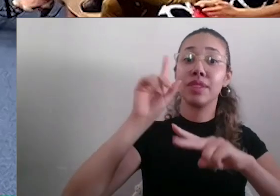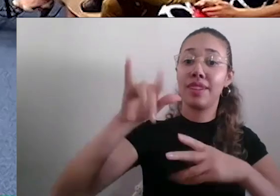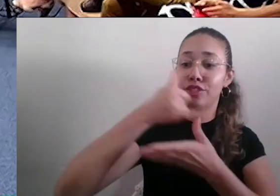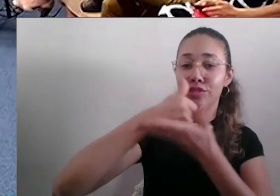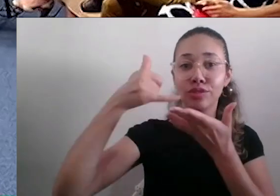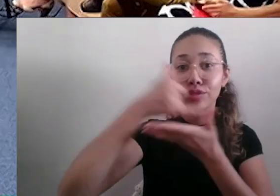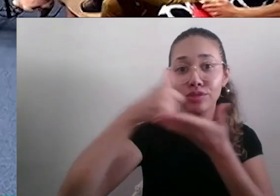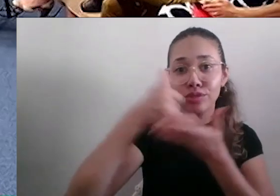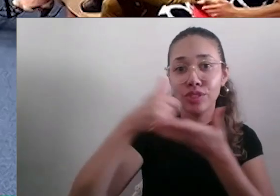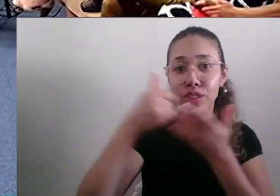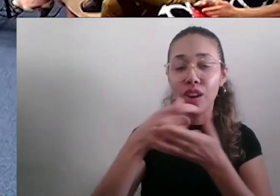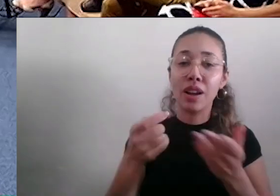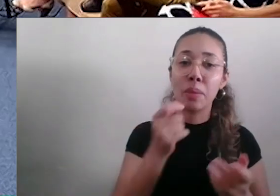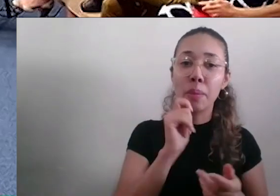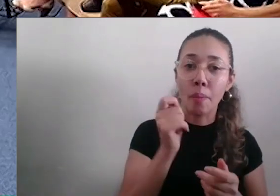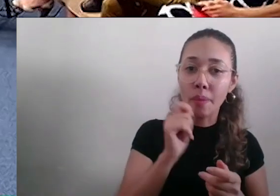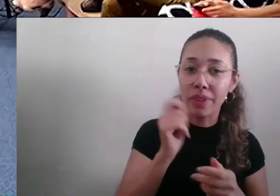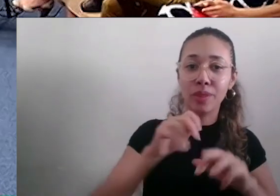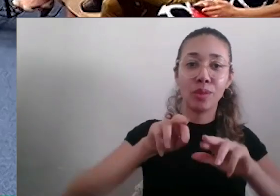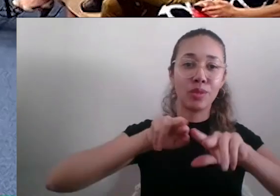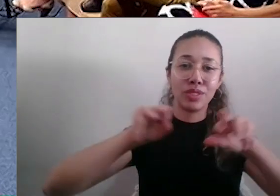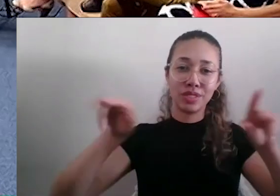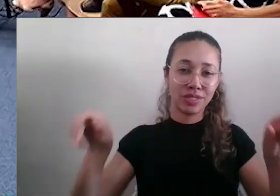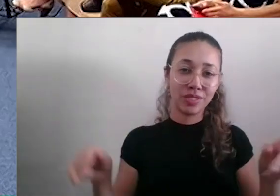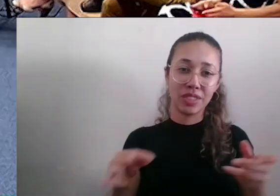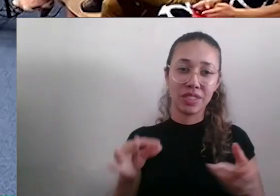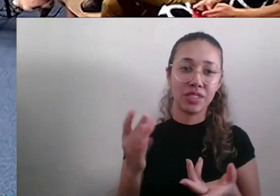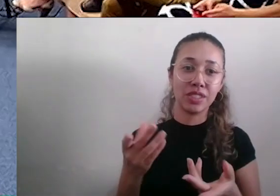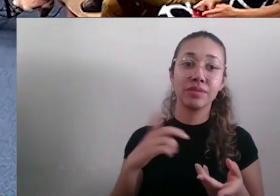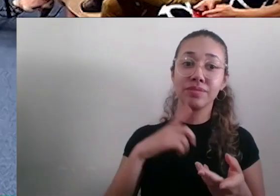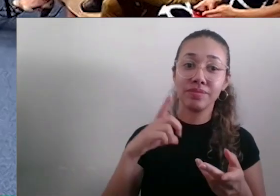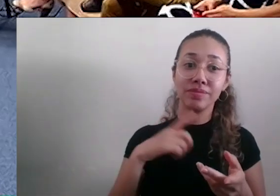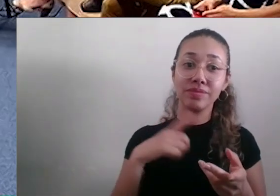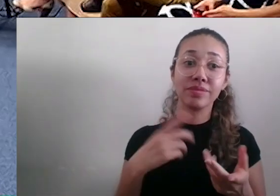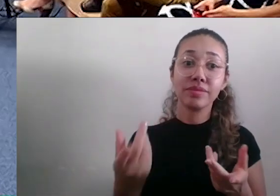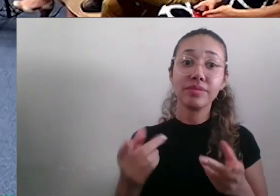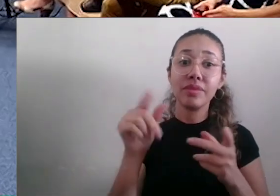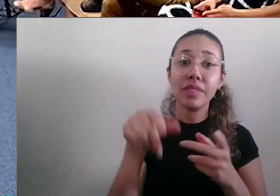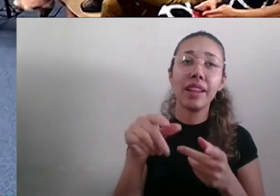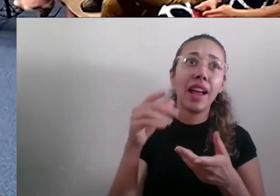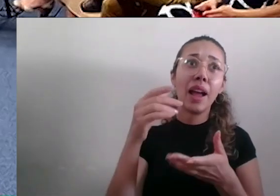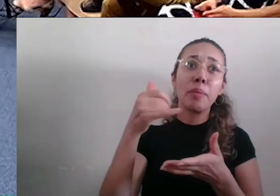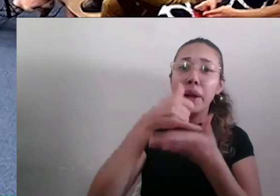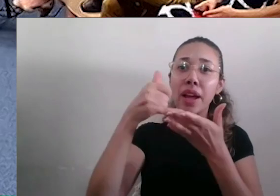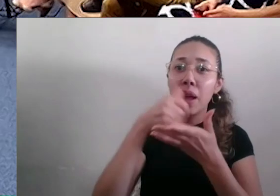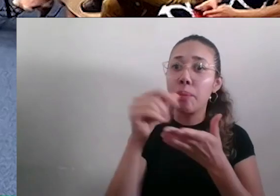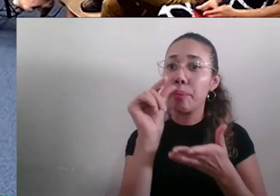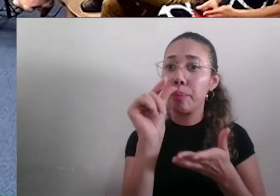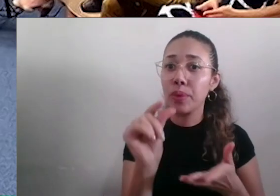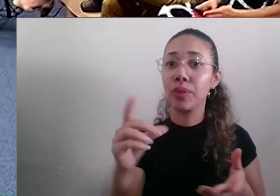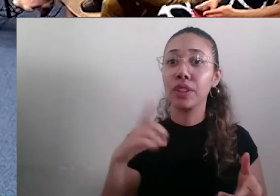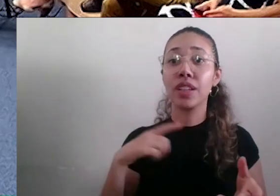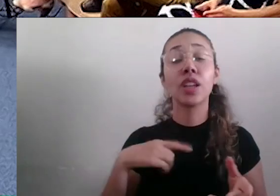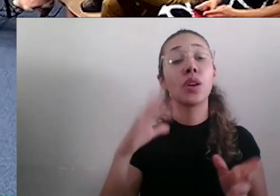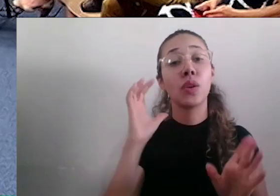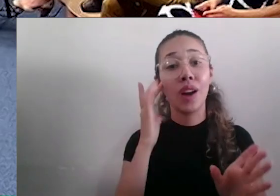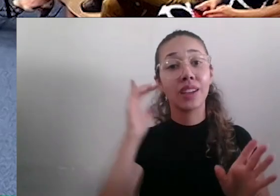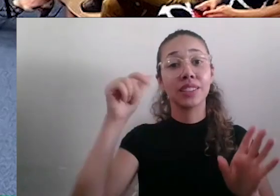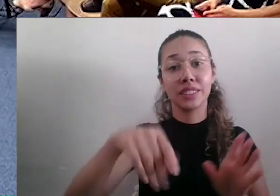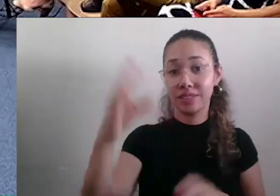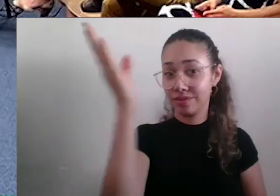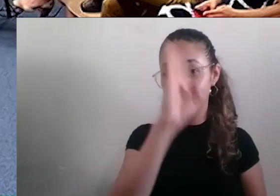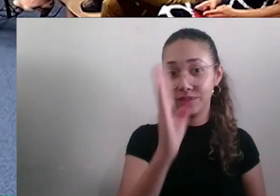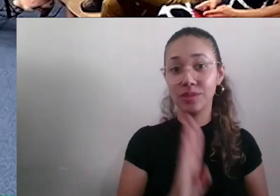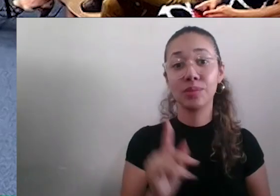maconha e quantidades pequenas enfim eu acho o eu acho a questão eh carcerária do Brasil uma